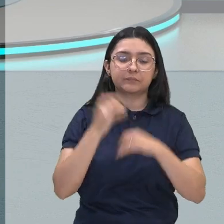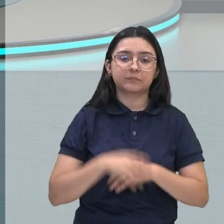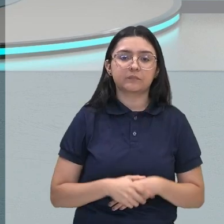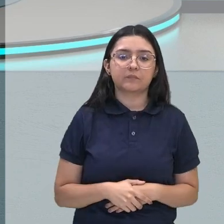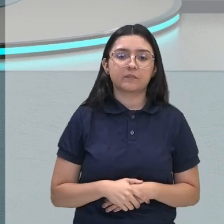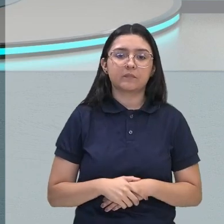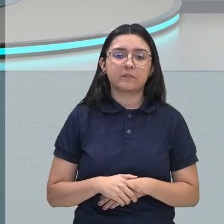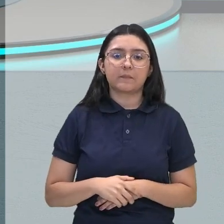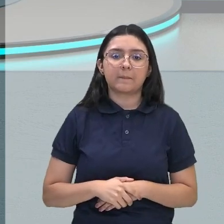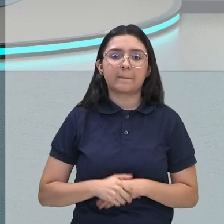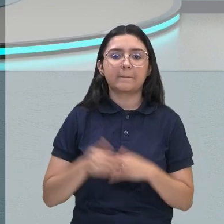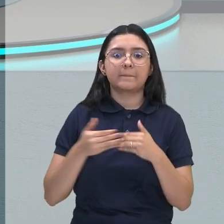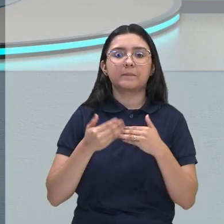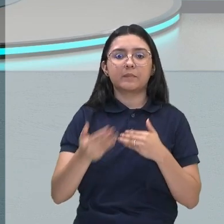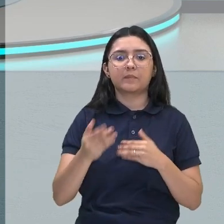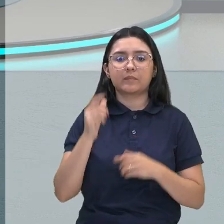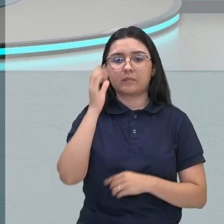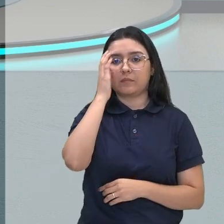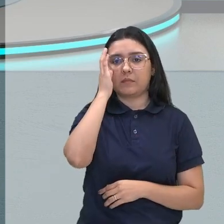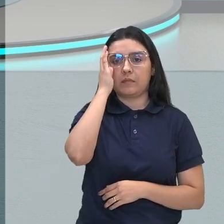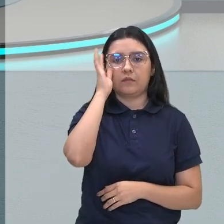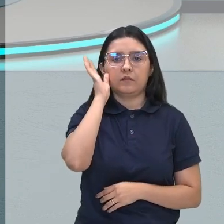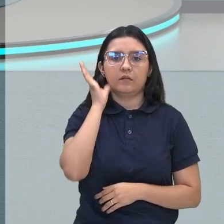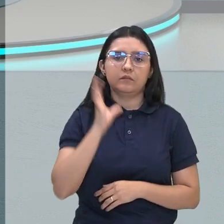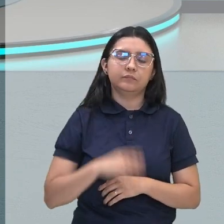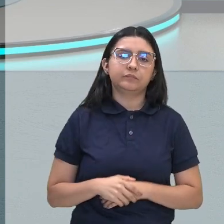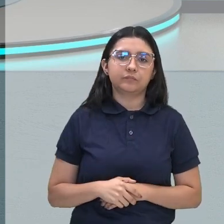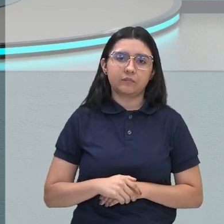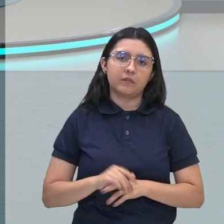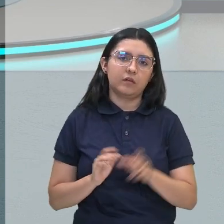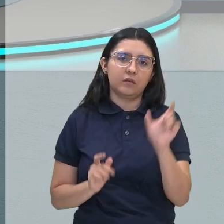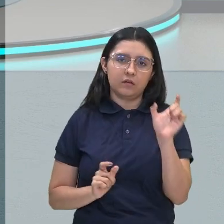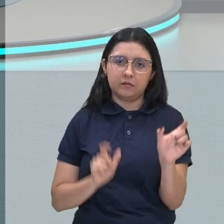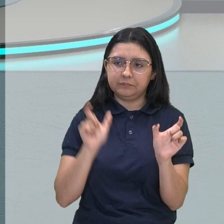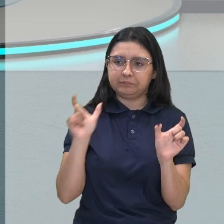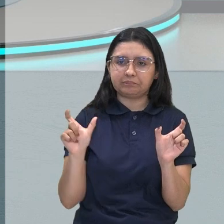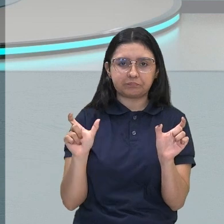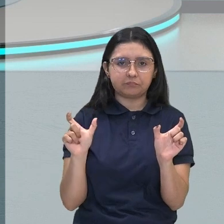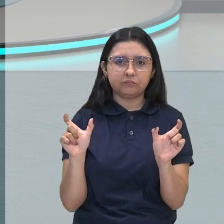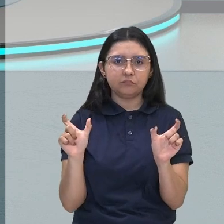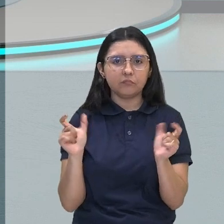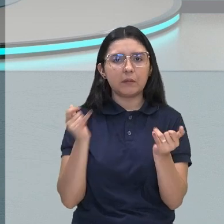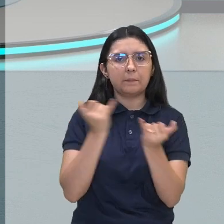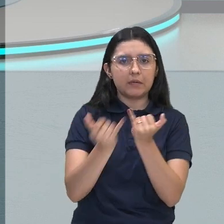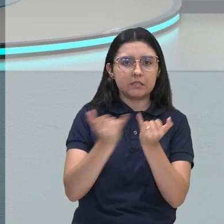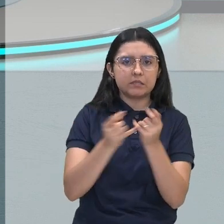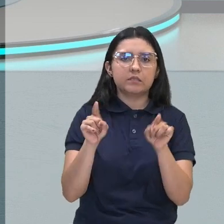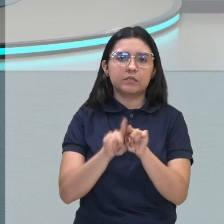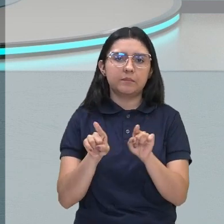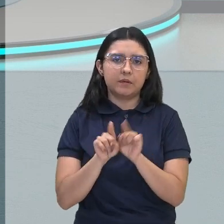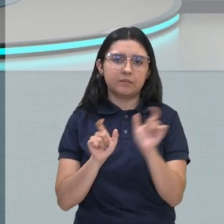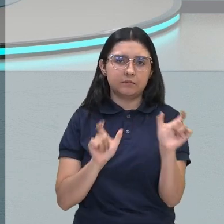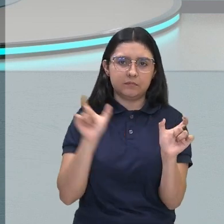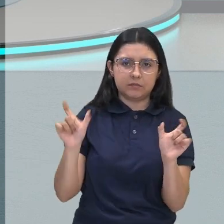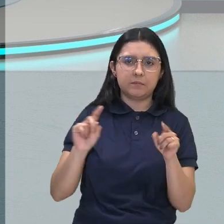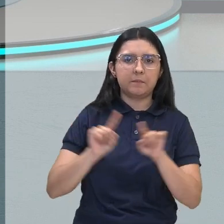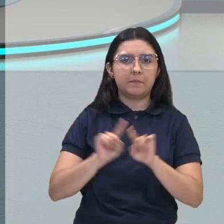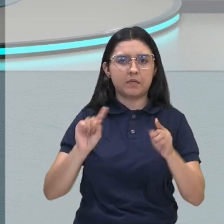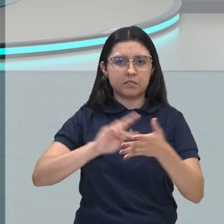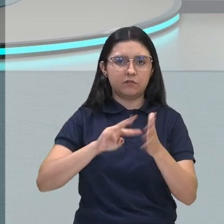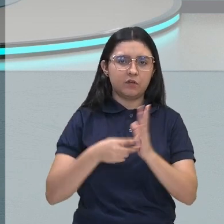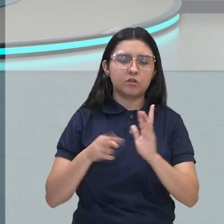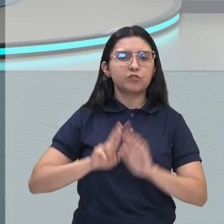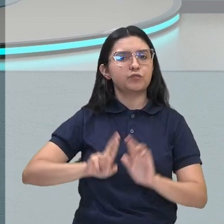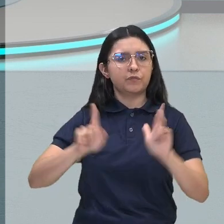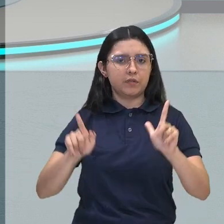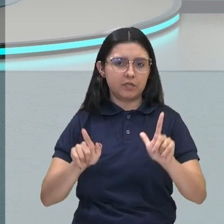específicas. Continuando. Cognates e false cognates, né? Os cognatos são bem parecidos com o português, mas eles